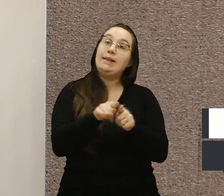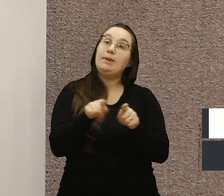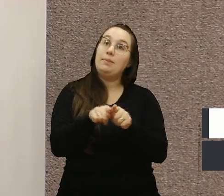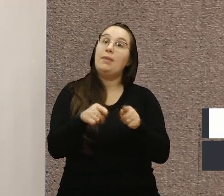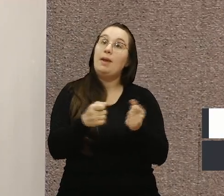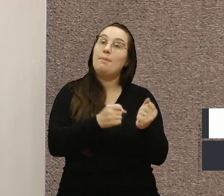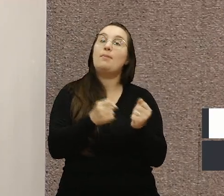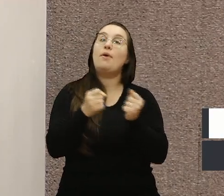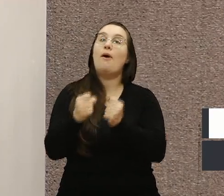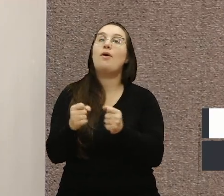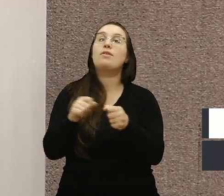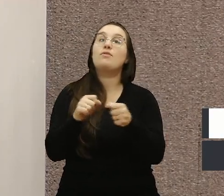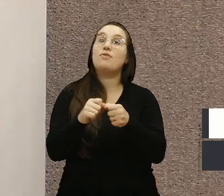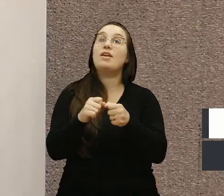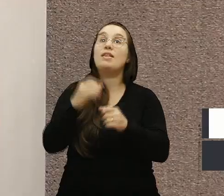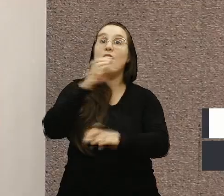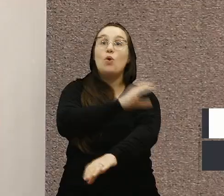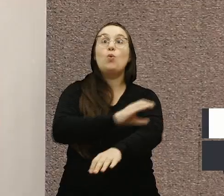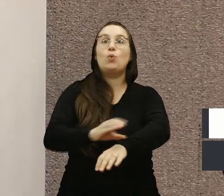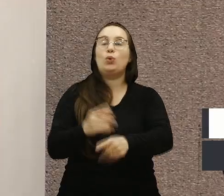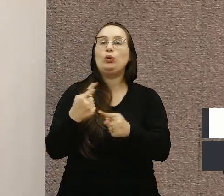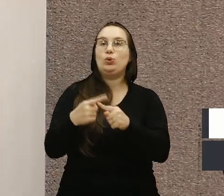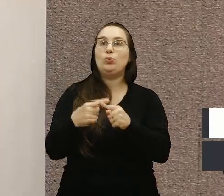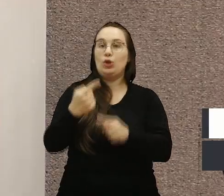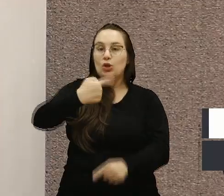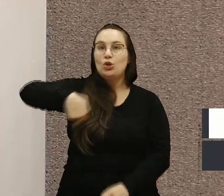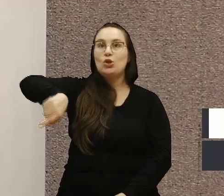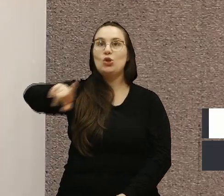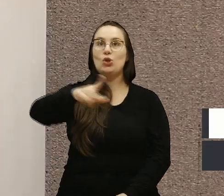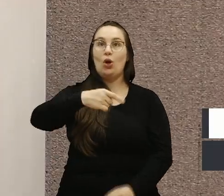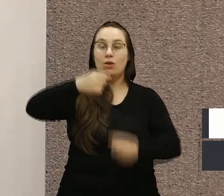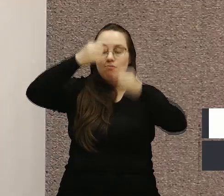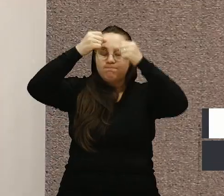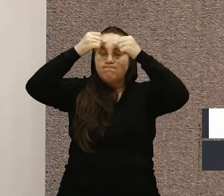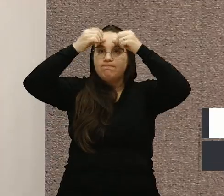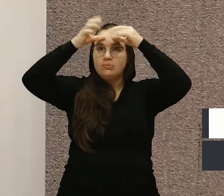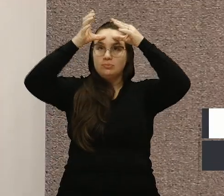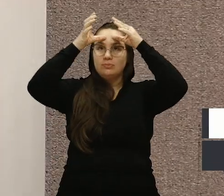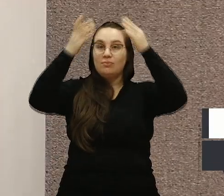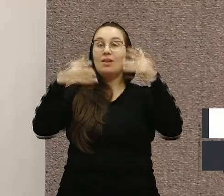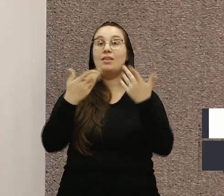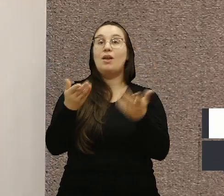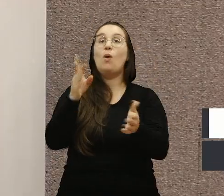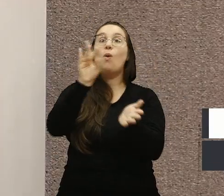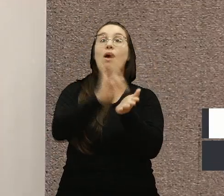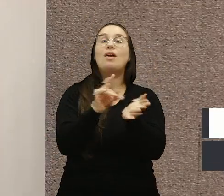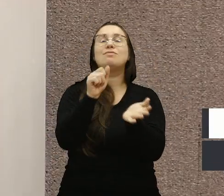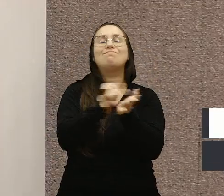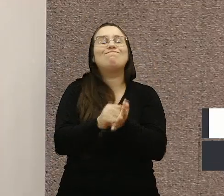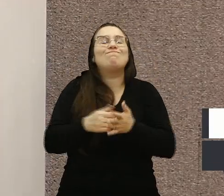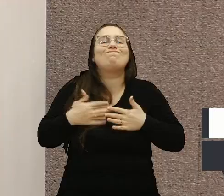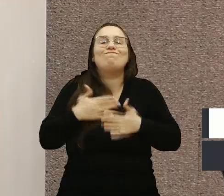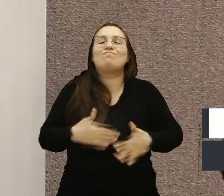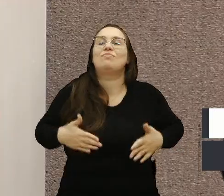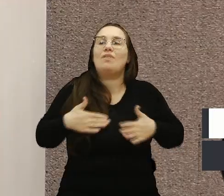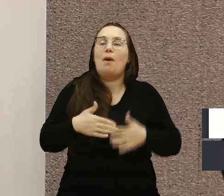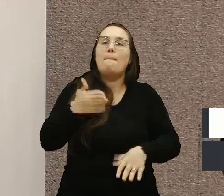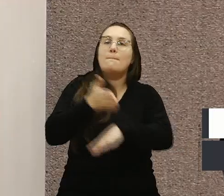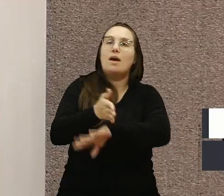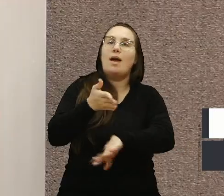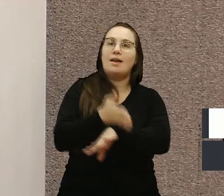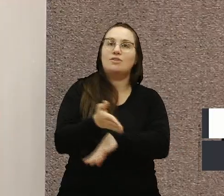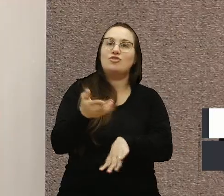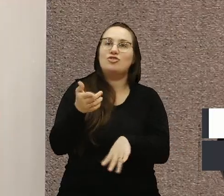também possam fazer este curso, porque realmente nós abrimos horizontes. Então, registrar a nossa satisfação de ter feito parte,